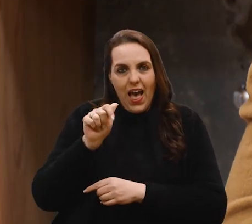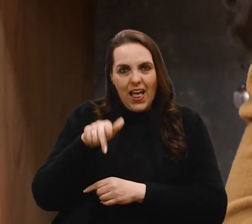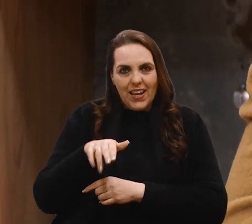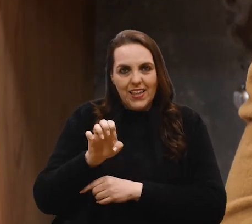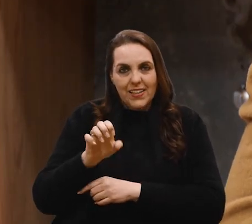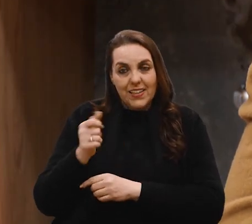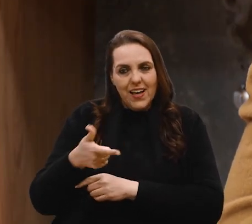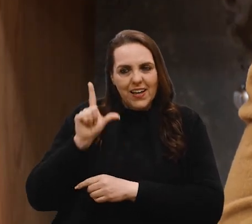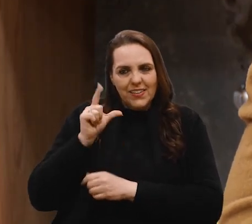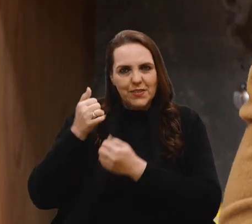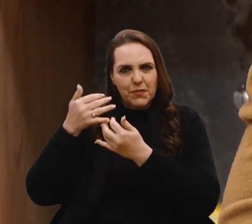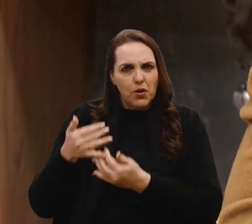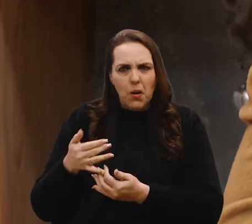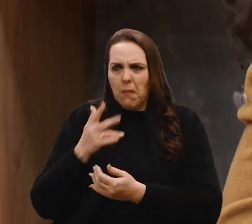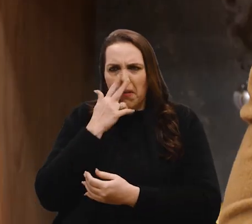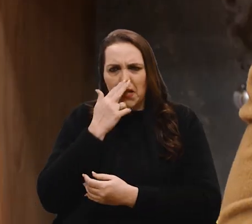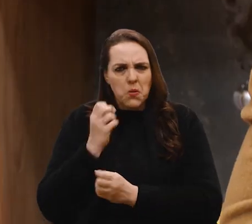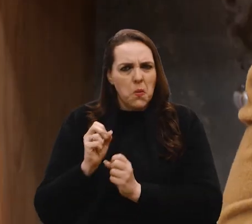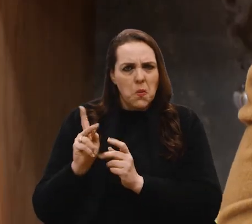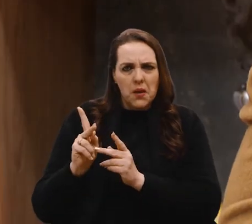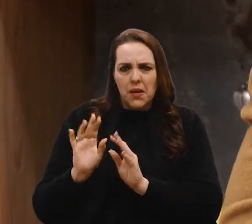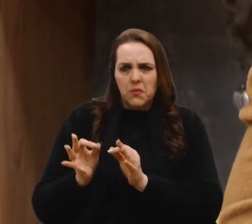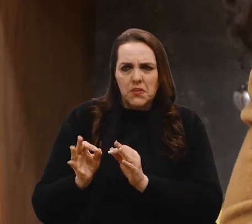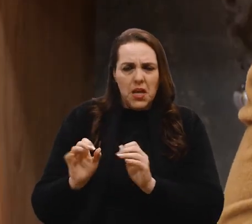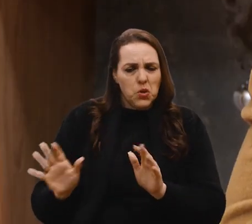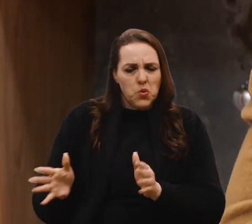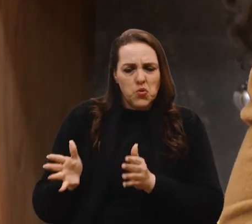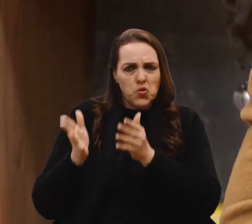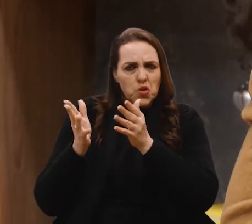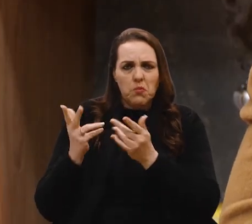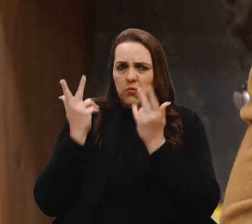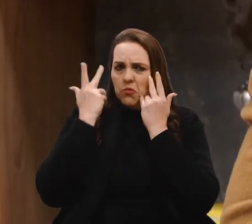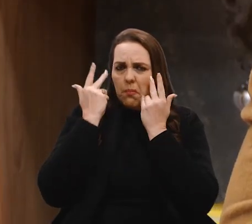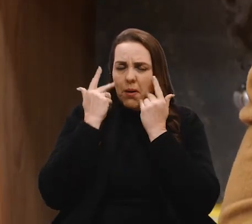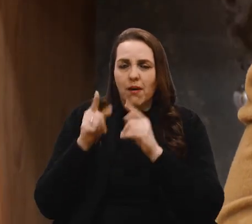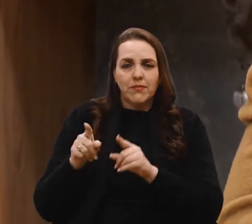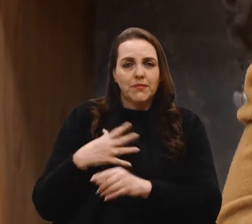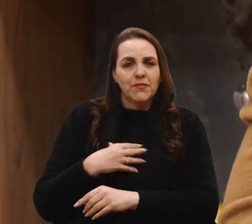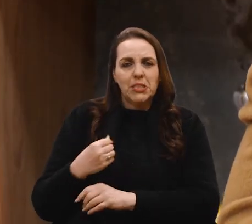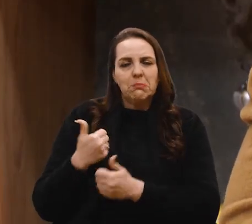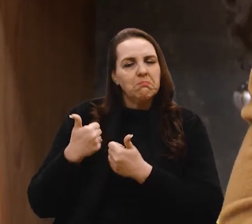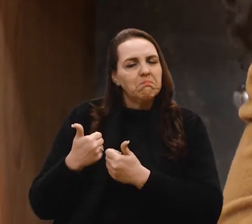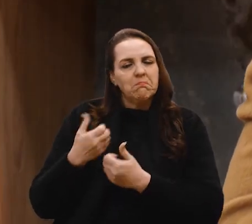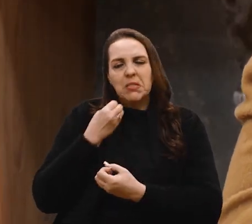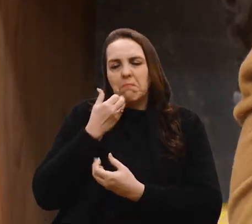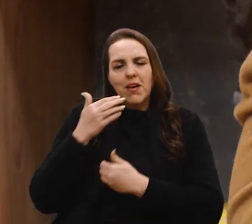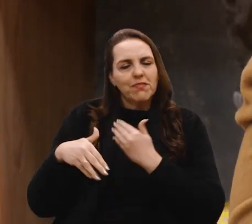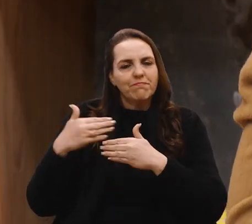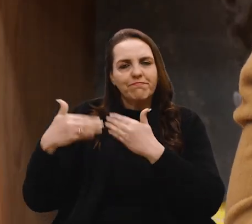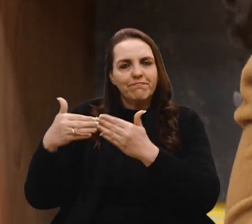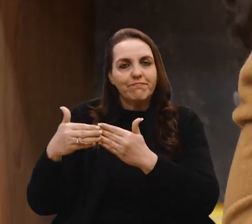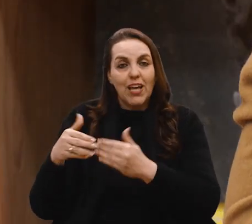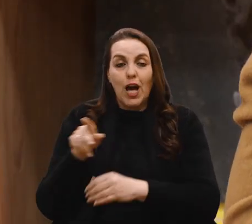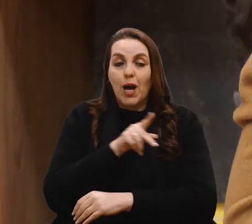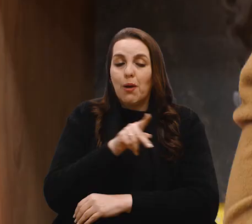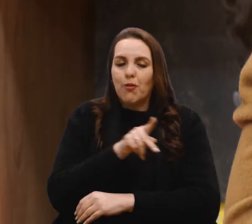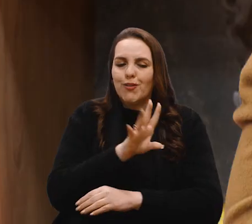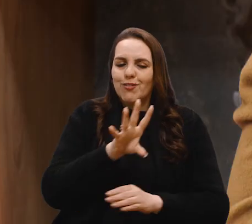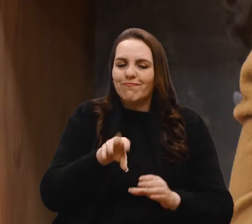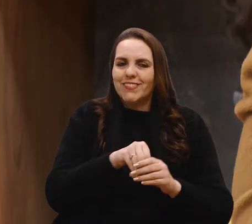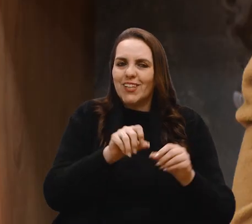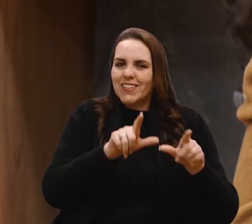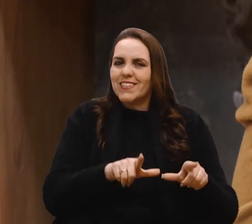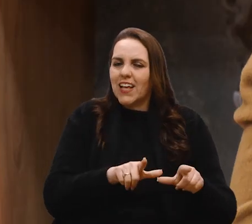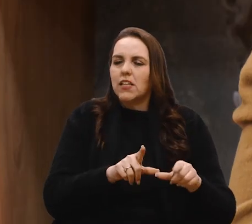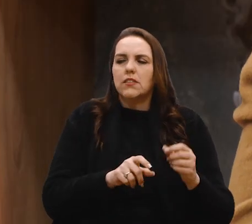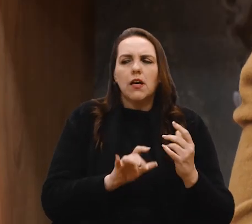parece que tá ok, que tá tudo certo, ele é estimulado, é normal, tá tudo bem. E isso aí, muitas vezes, né, é a prof que vai acender aquela luzinha.